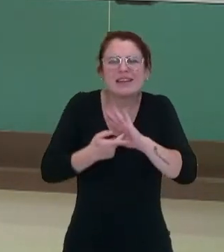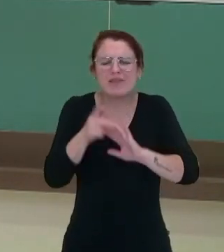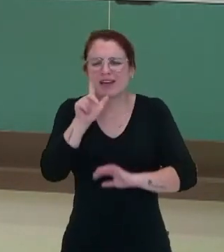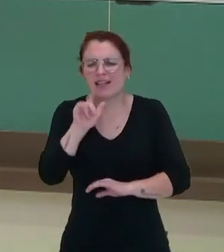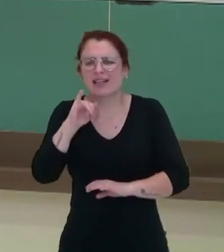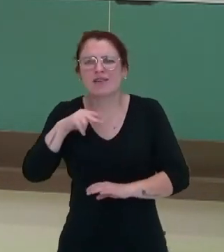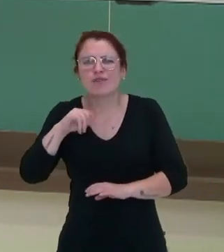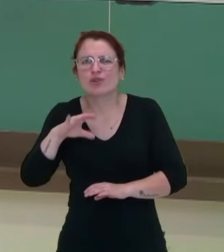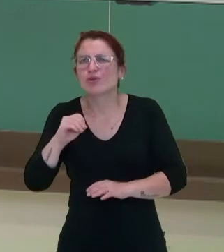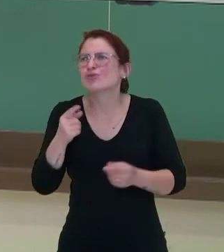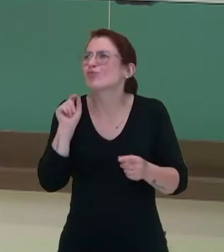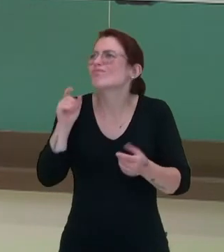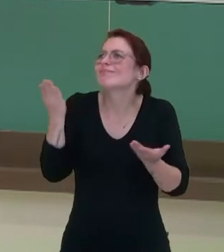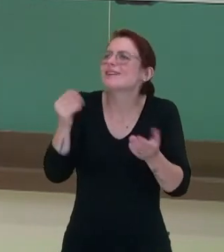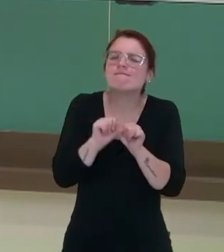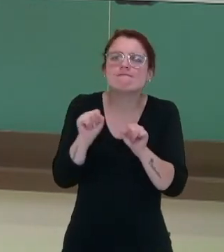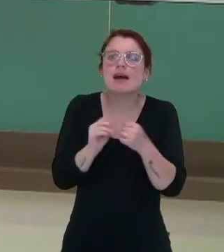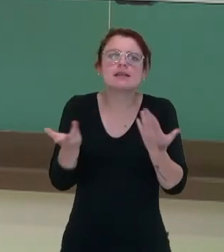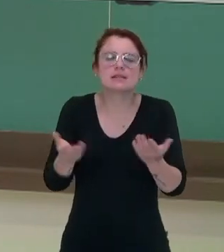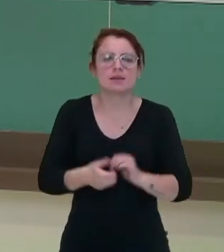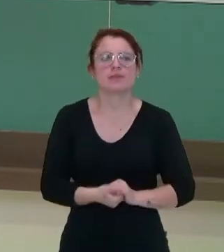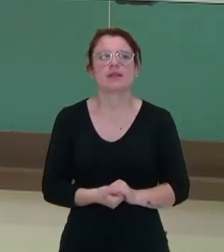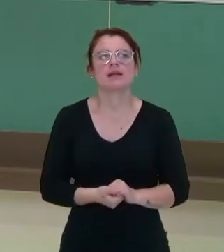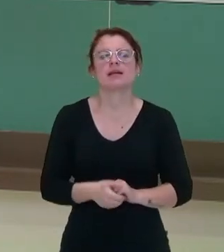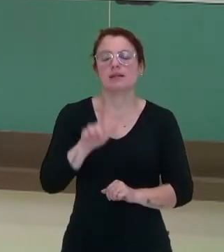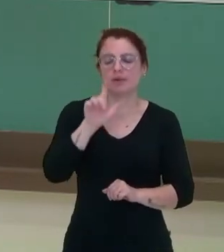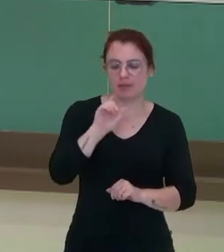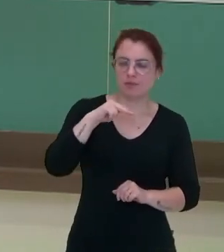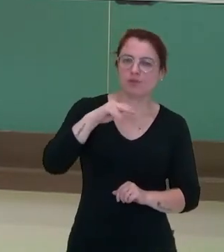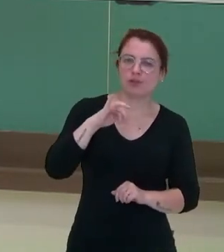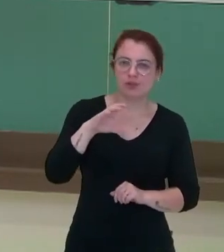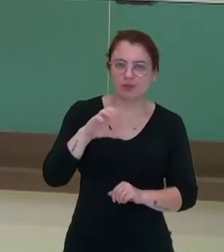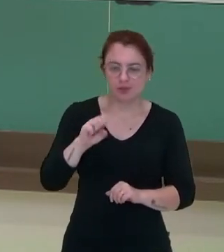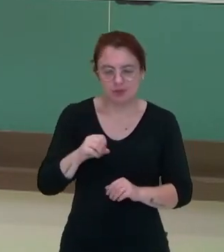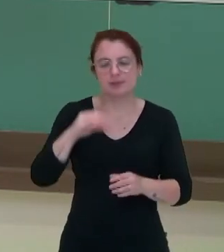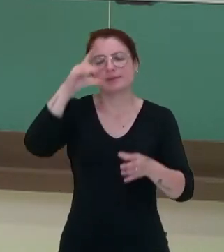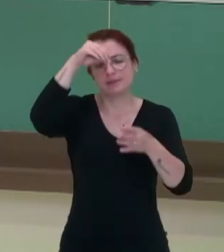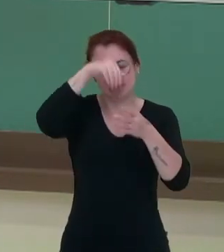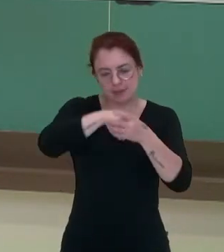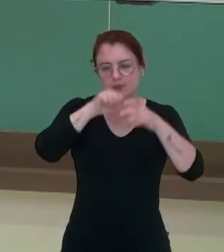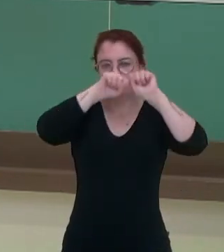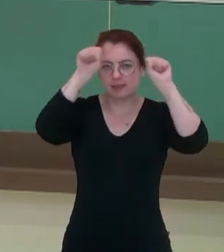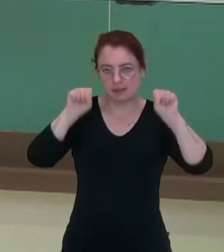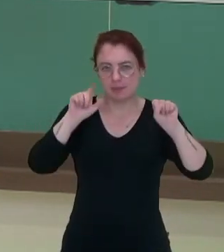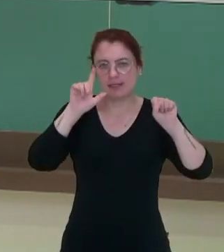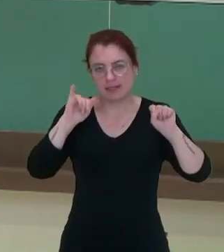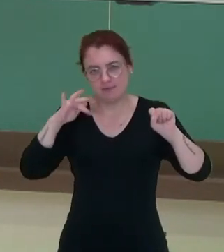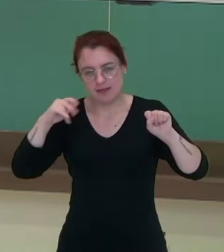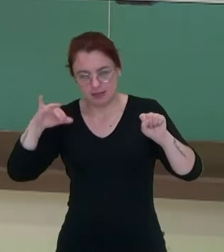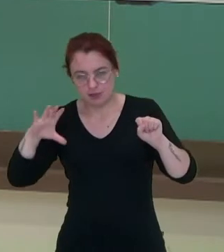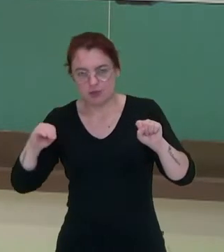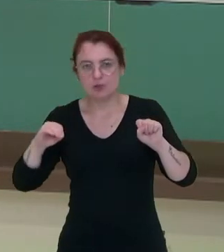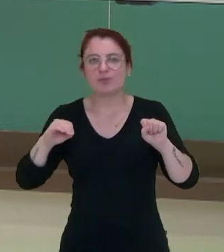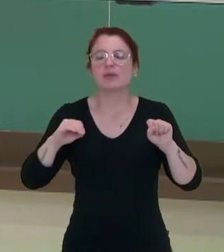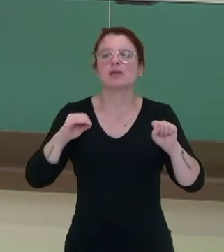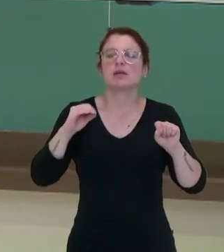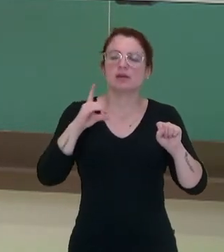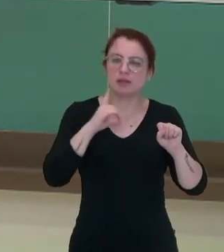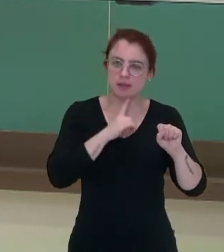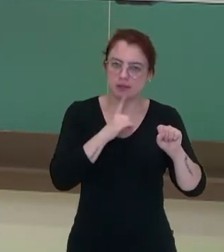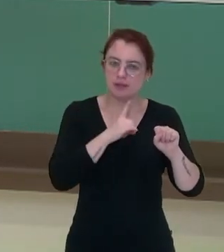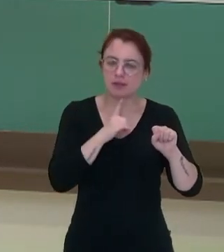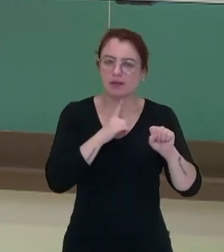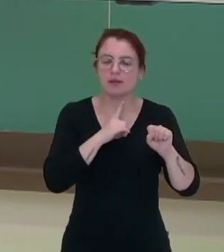sei aonde eles se encontram. Então, o linfonodo faz parte do sistema linfático. Eles são estruturas arredondadas que